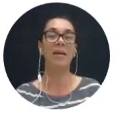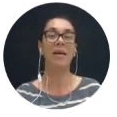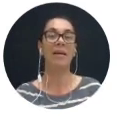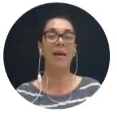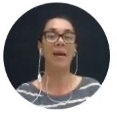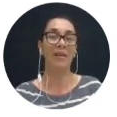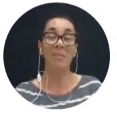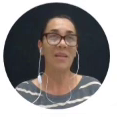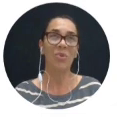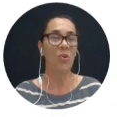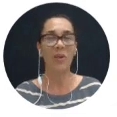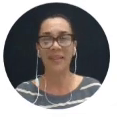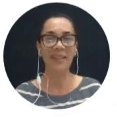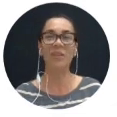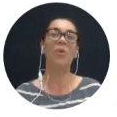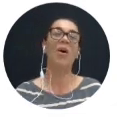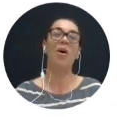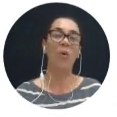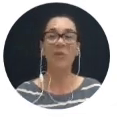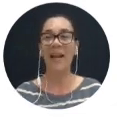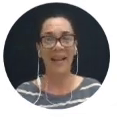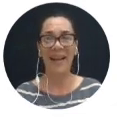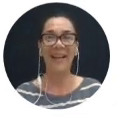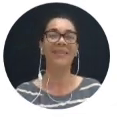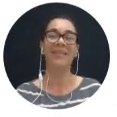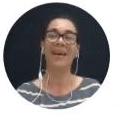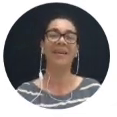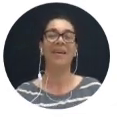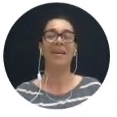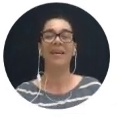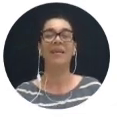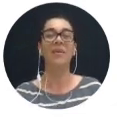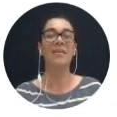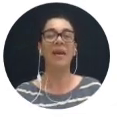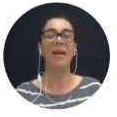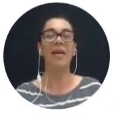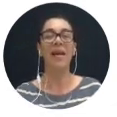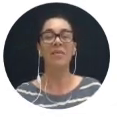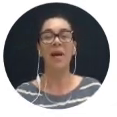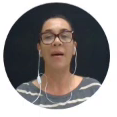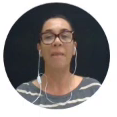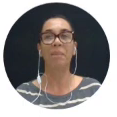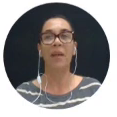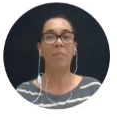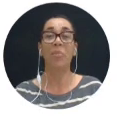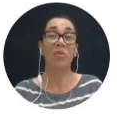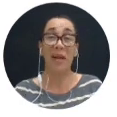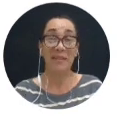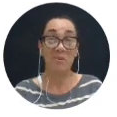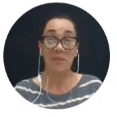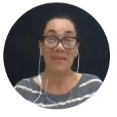tratadas aqui, né? Ou até mesmo discordando, ou indo além, né? Então, assim, é mais